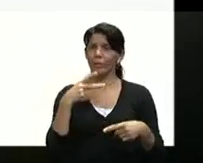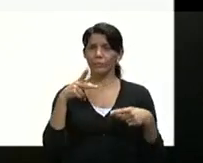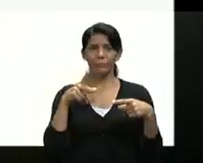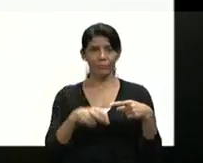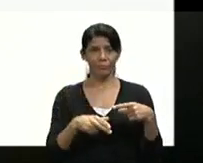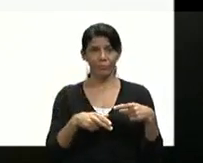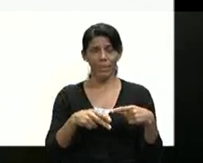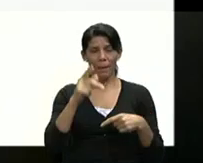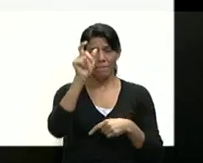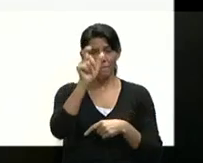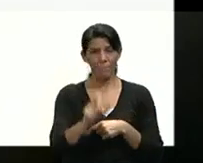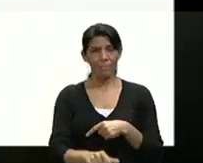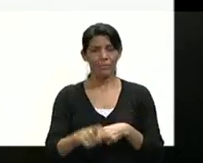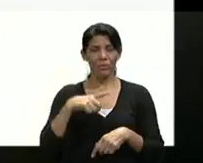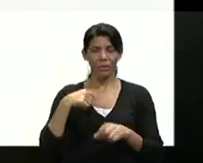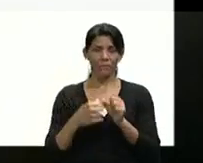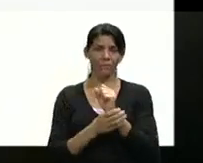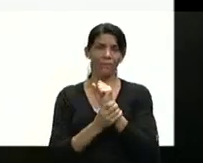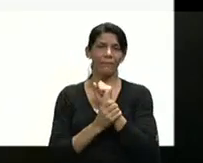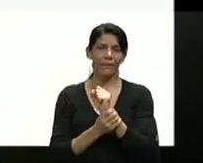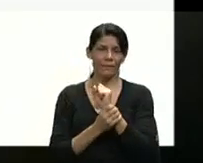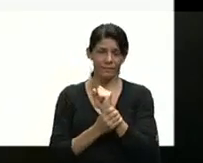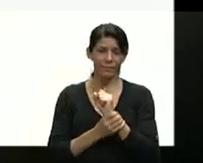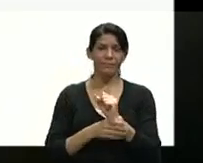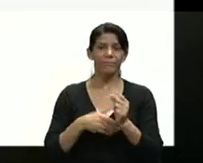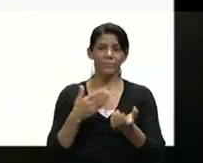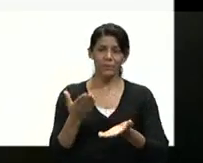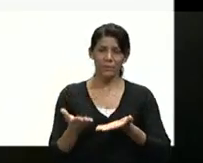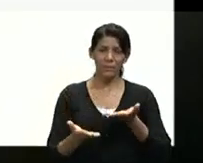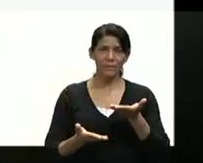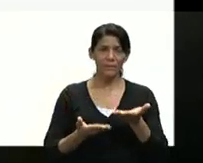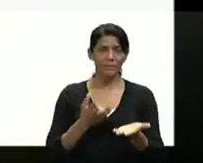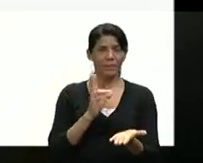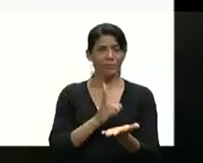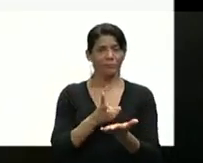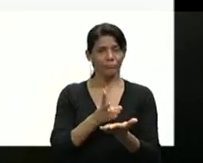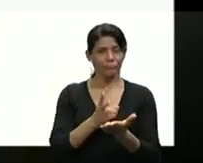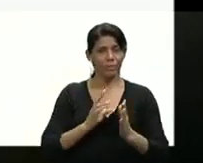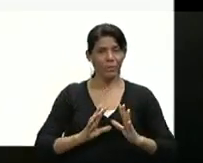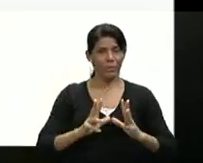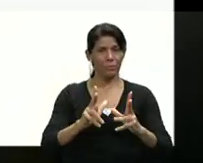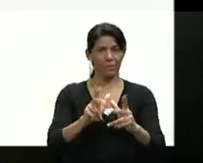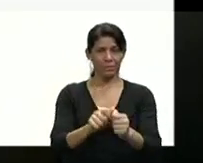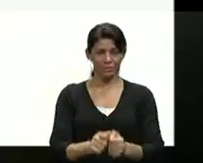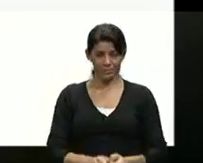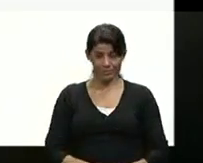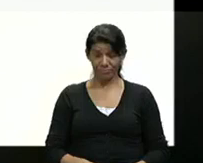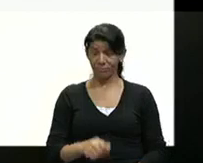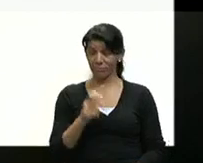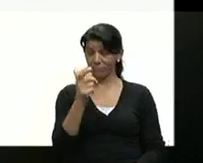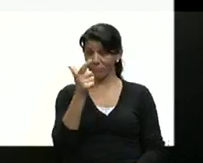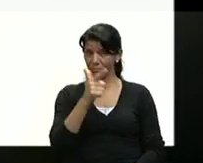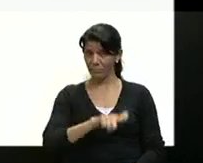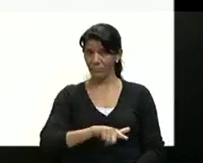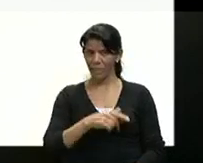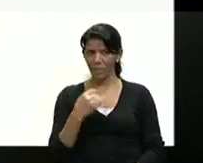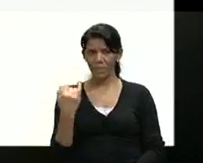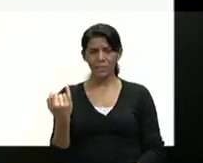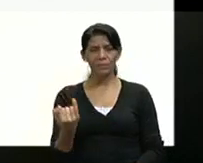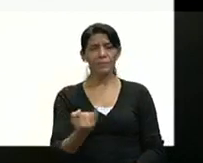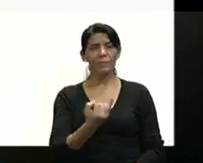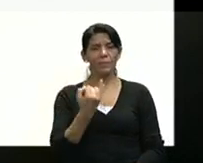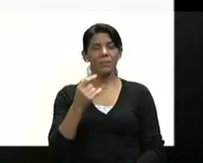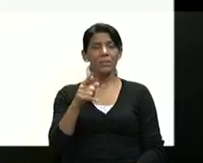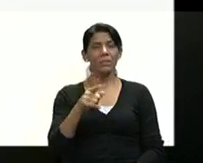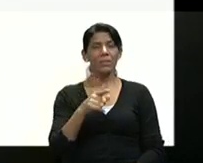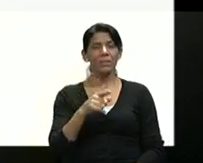o paciente ele tem a garantia do seu tratamento completo. E um outro fundamento muito importante